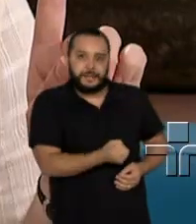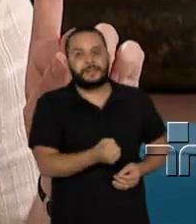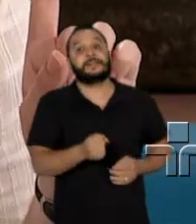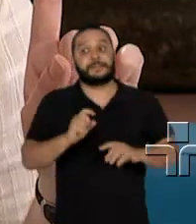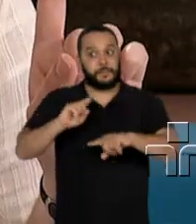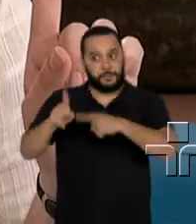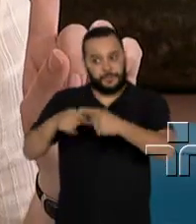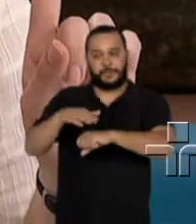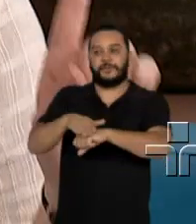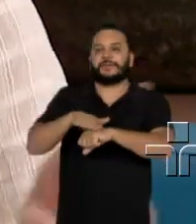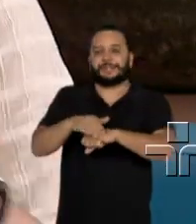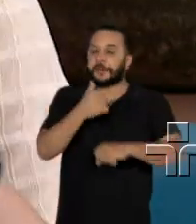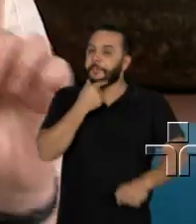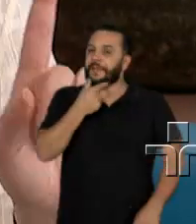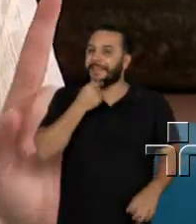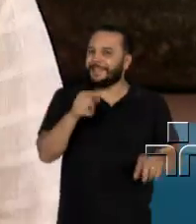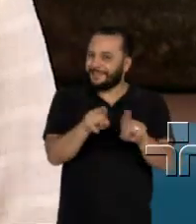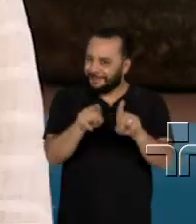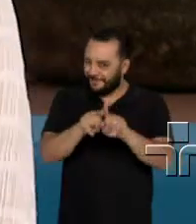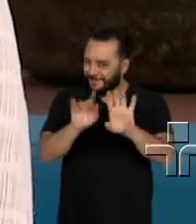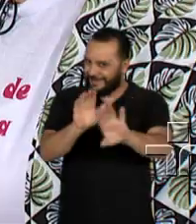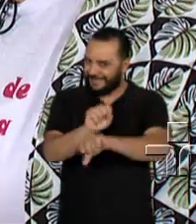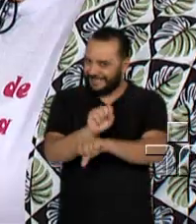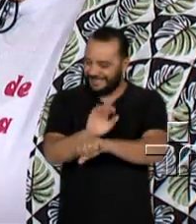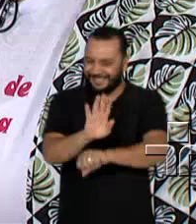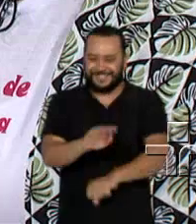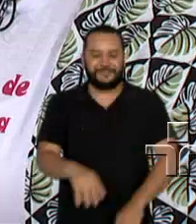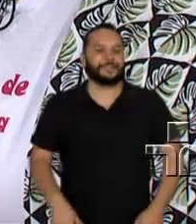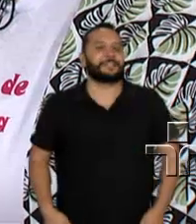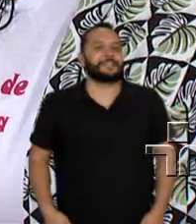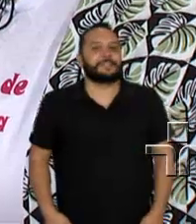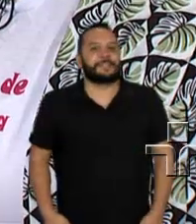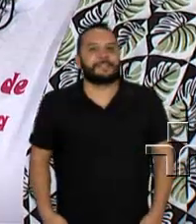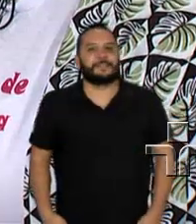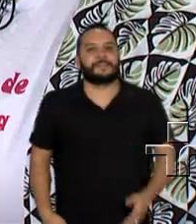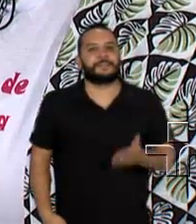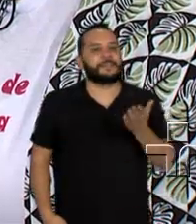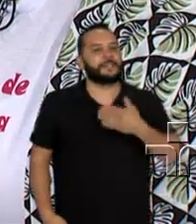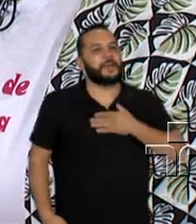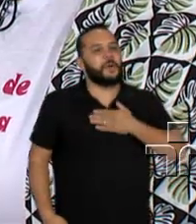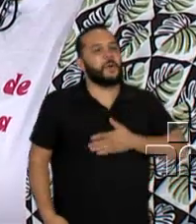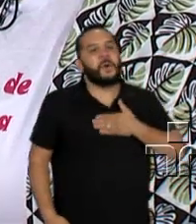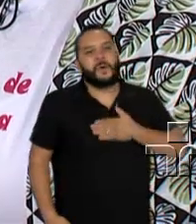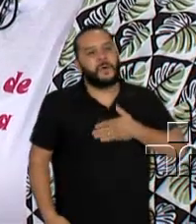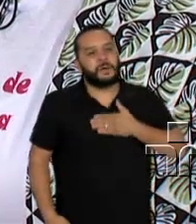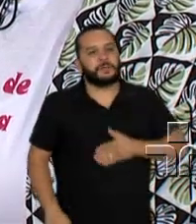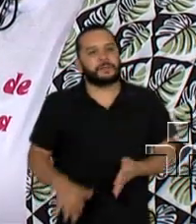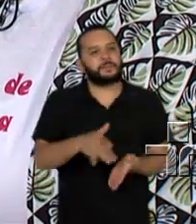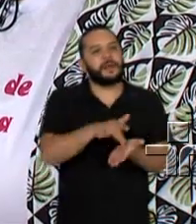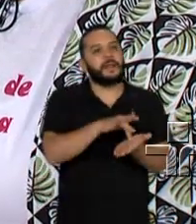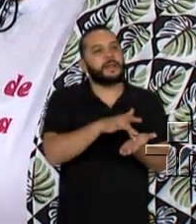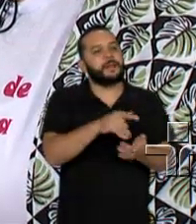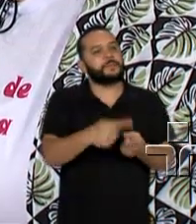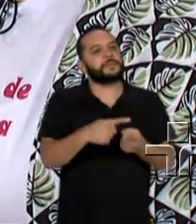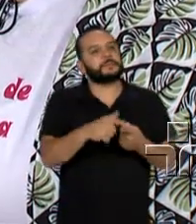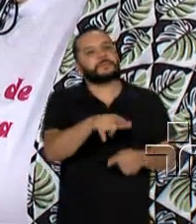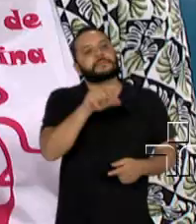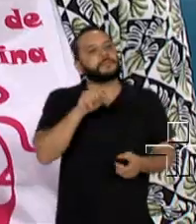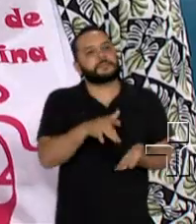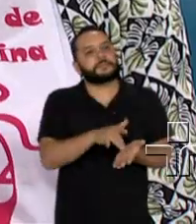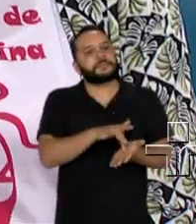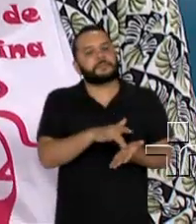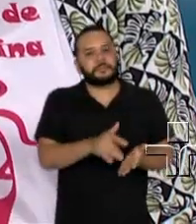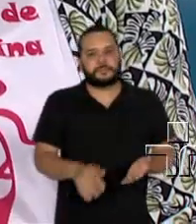vai falar com o bailarino o menu e o que você gosta no balé por que você escolheu fazer balé